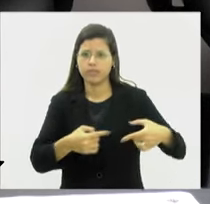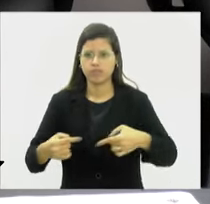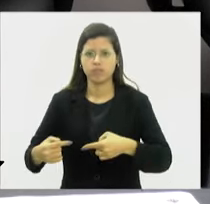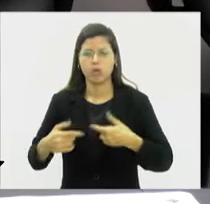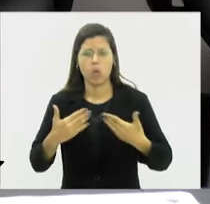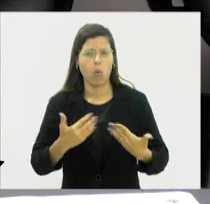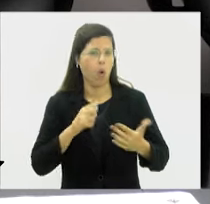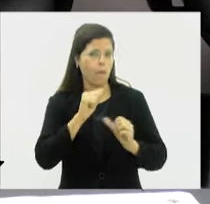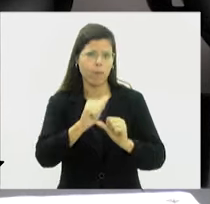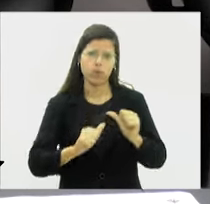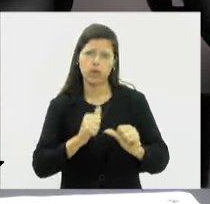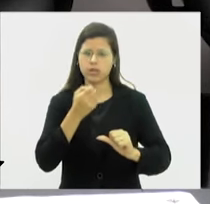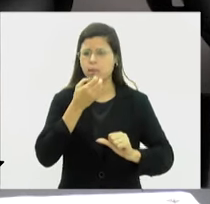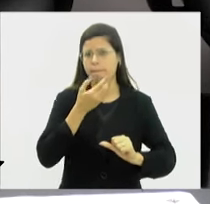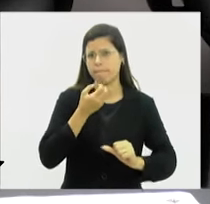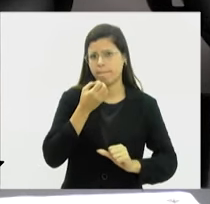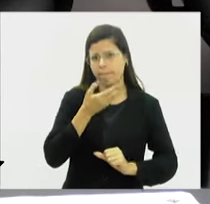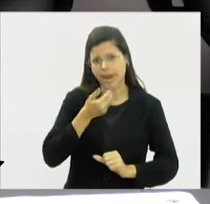mais benéficas ou não. Mas